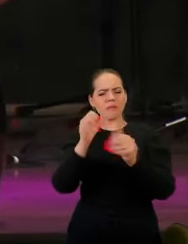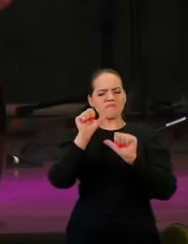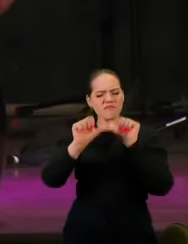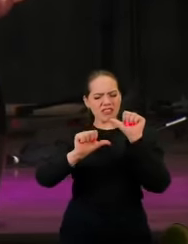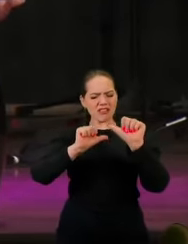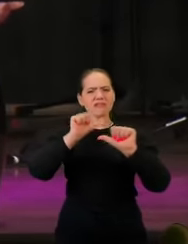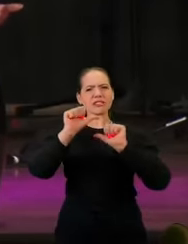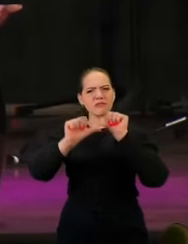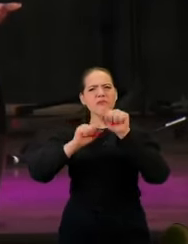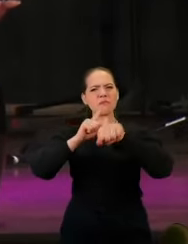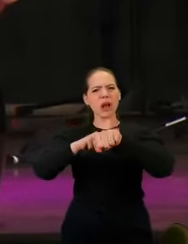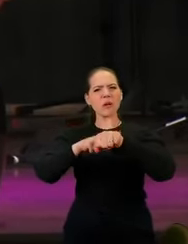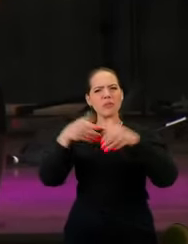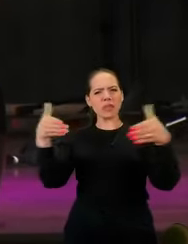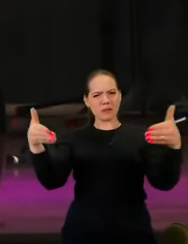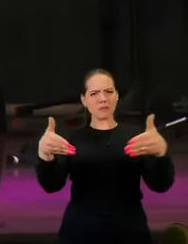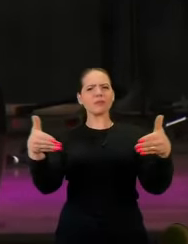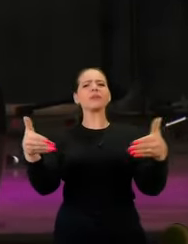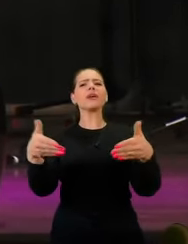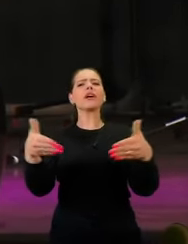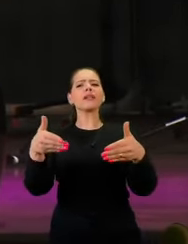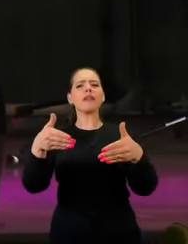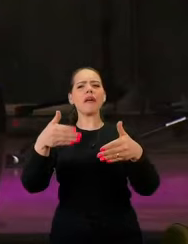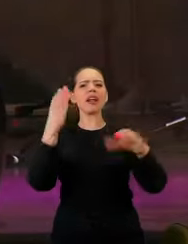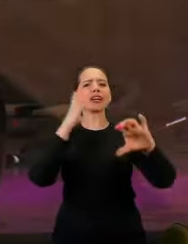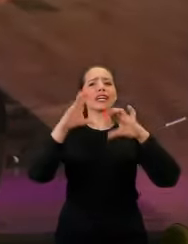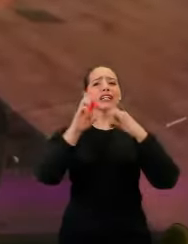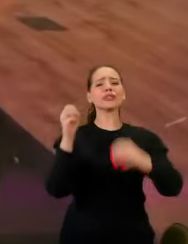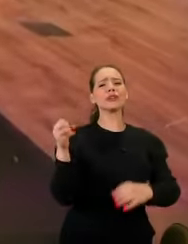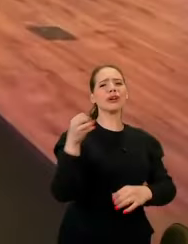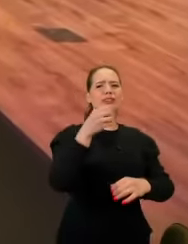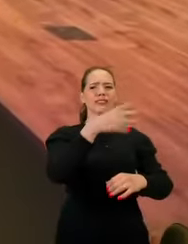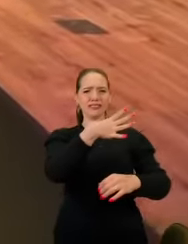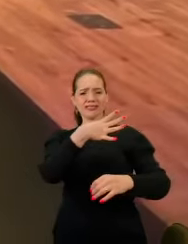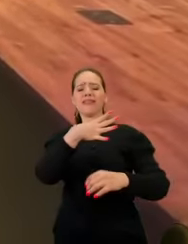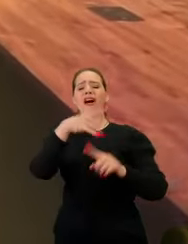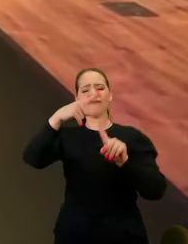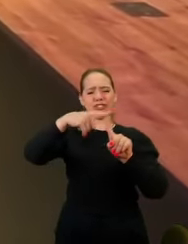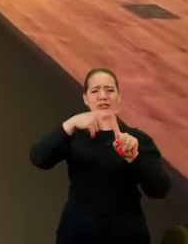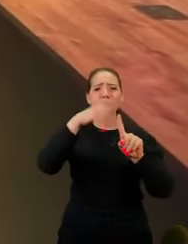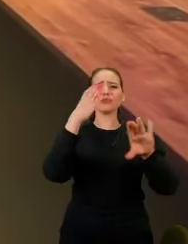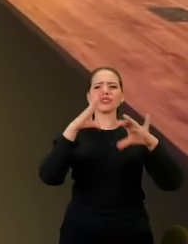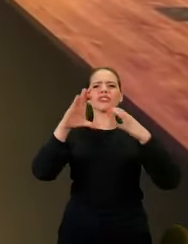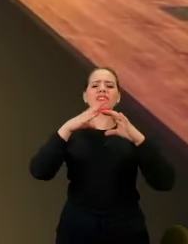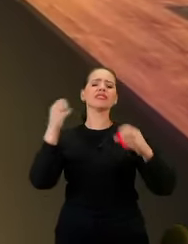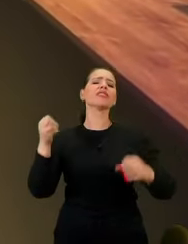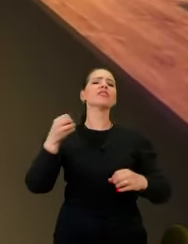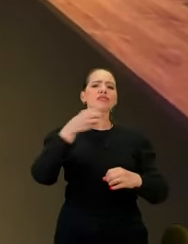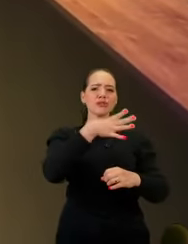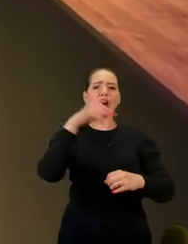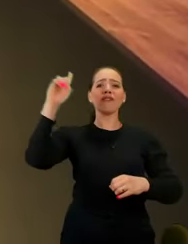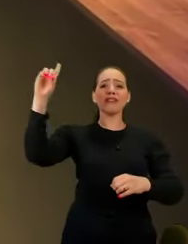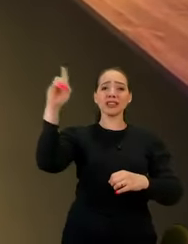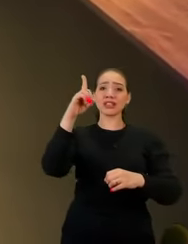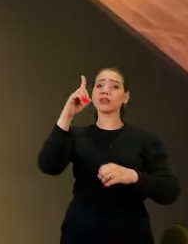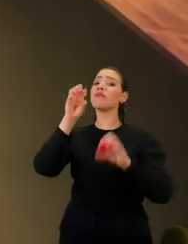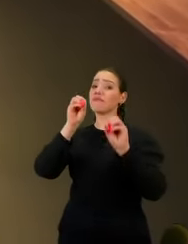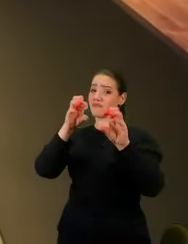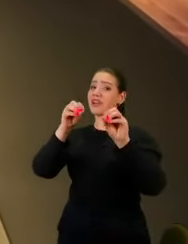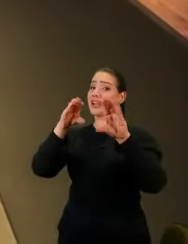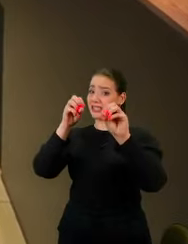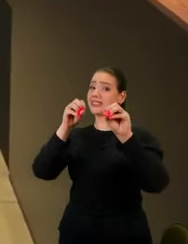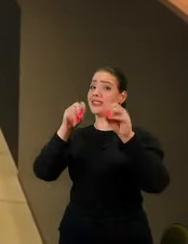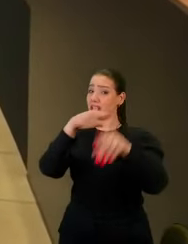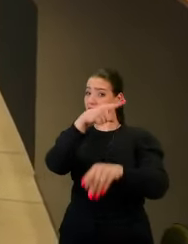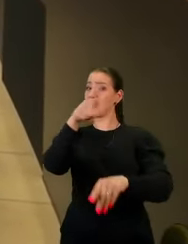canções novas, estilos novos, formas de ministrar novas através das canções. Se Deus te deu um dom